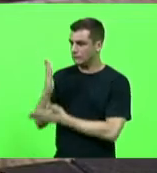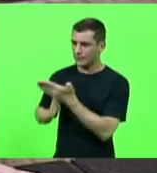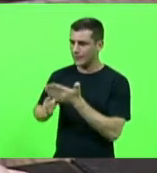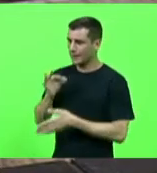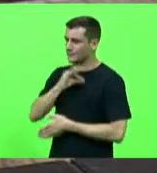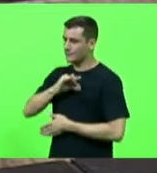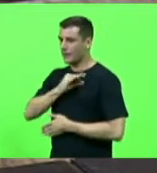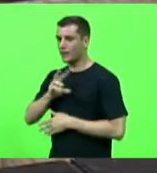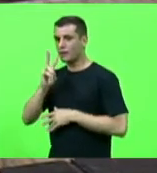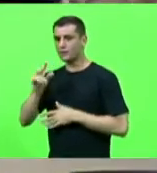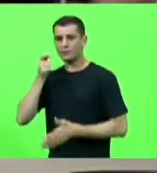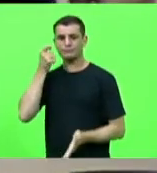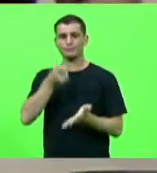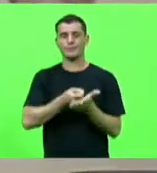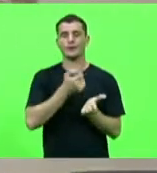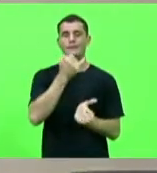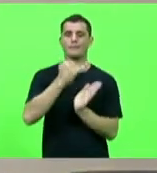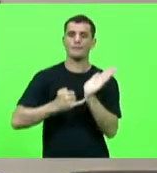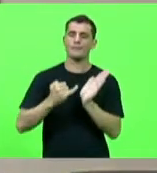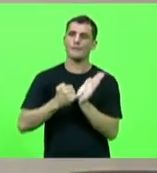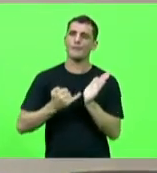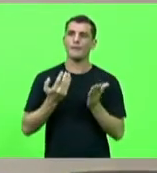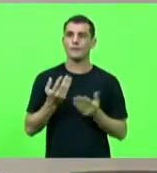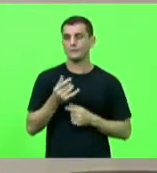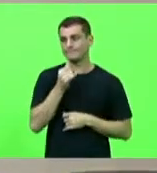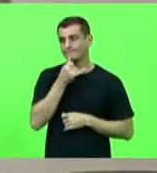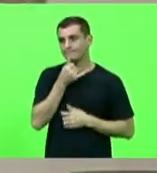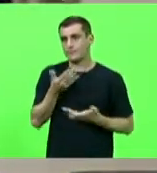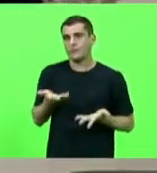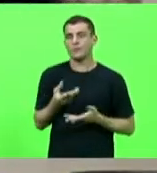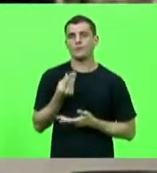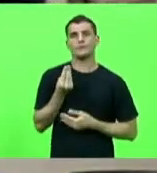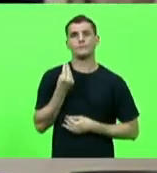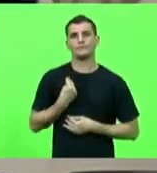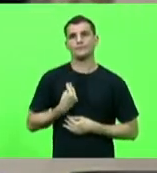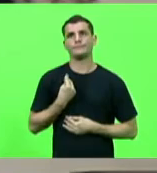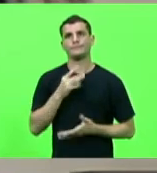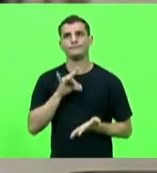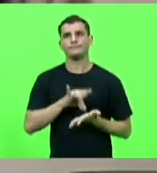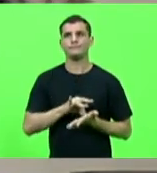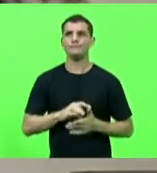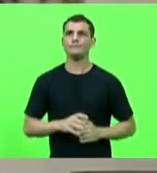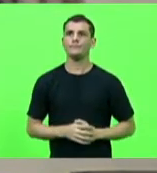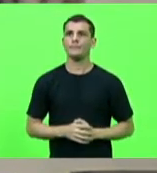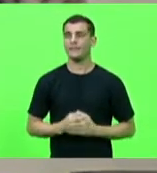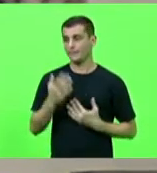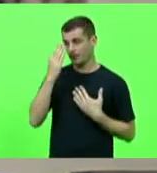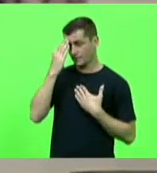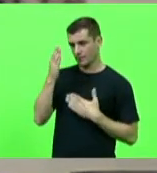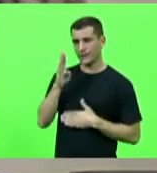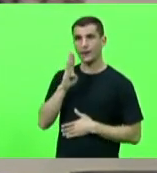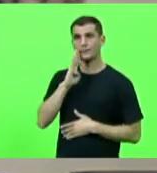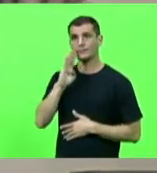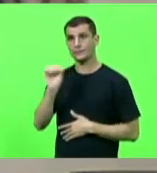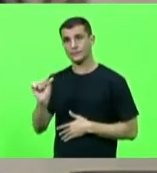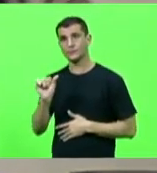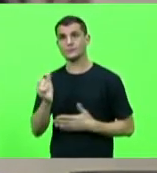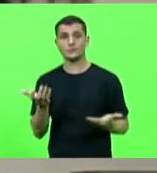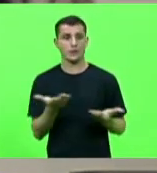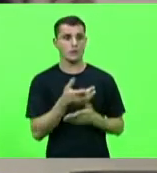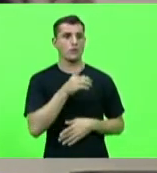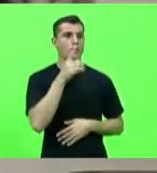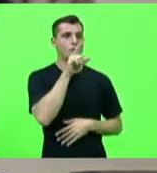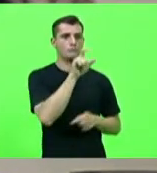nosso Brasil. Obrigado. Obrigado, deputado Bruno. Eu ainda consulto, senhores deputados, se algum deputado não votou, e também concedo